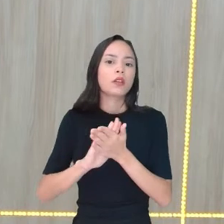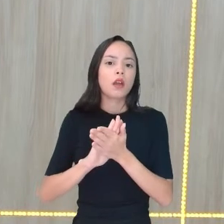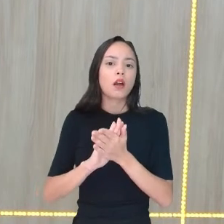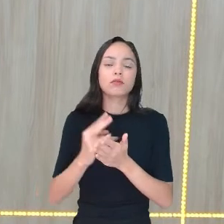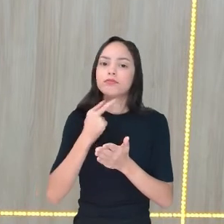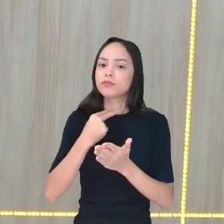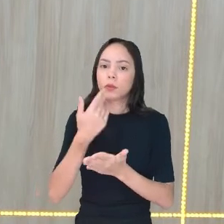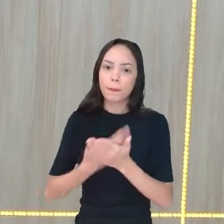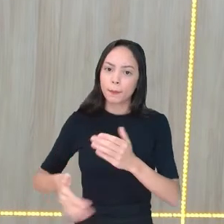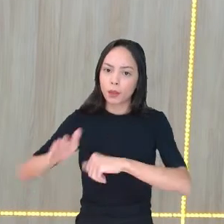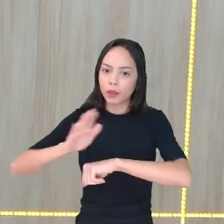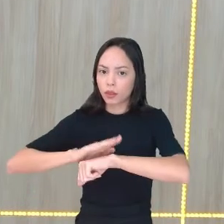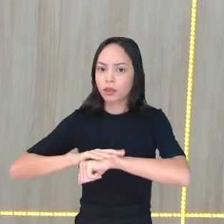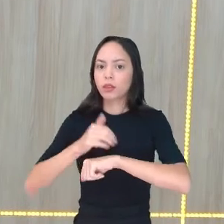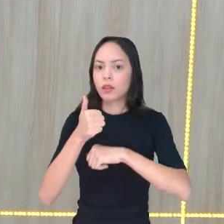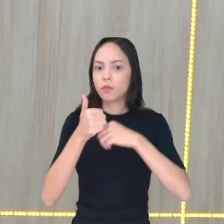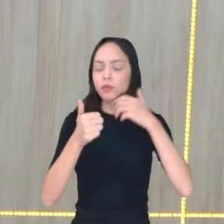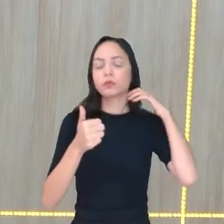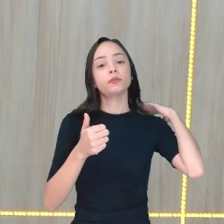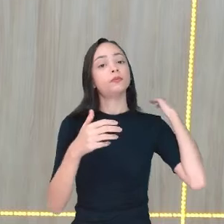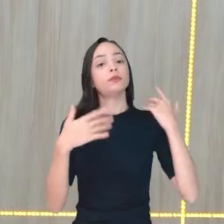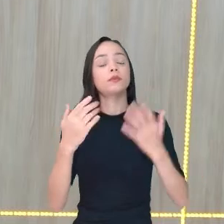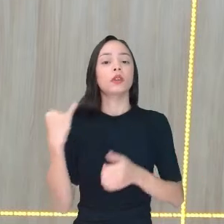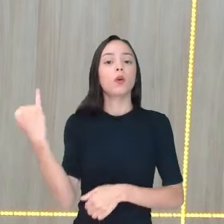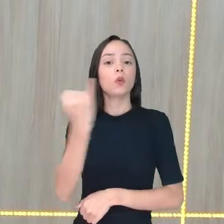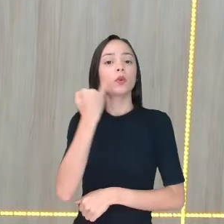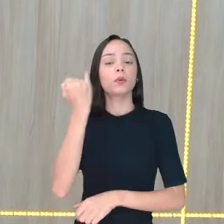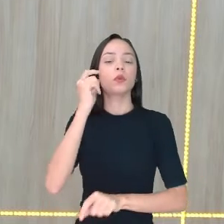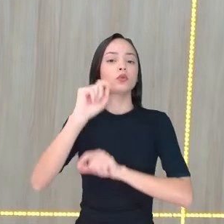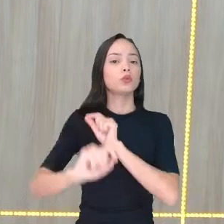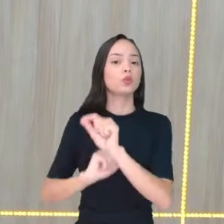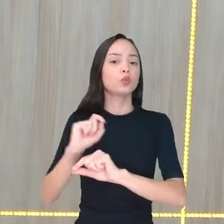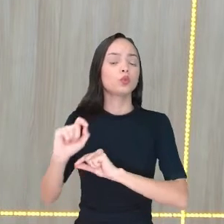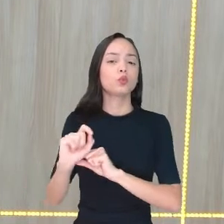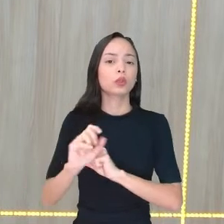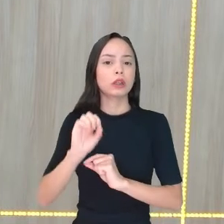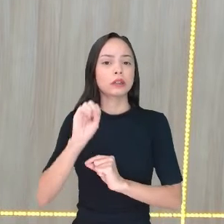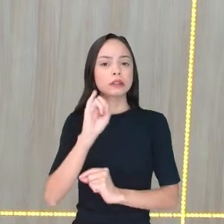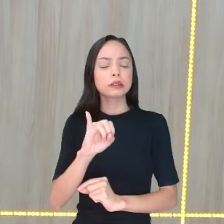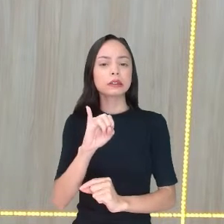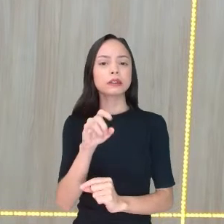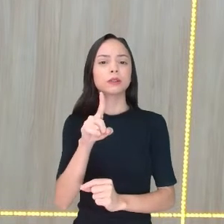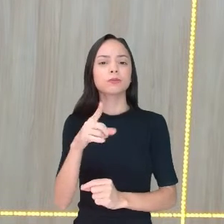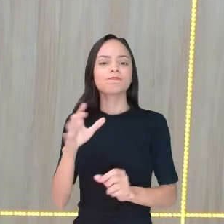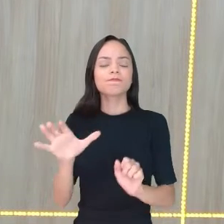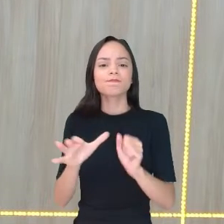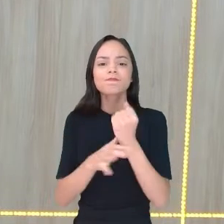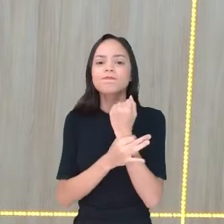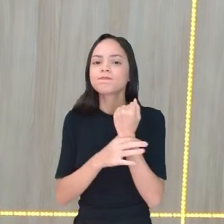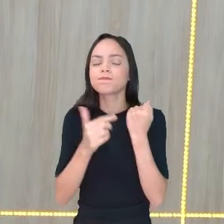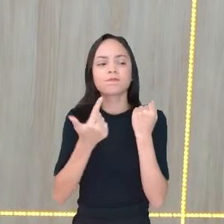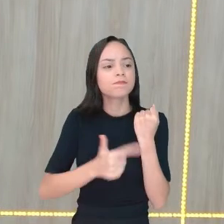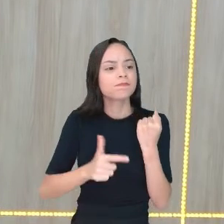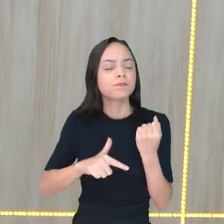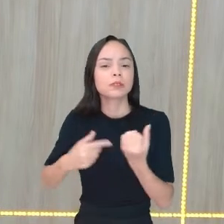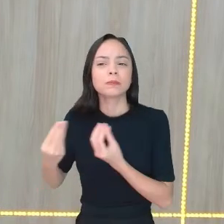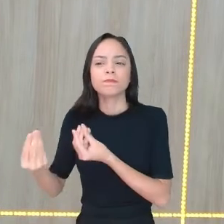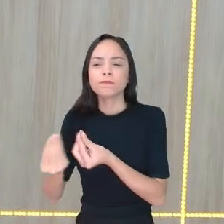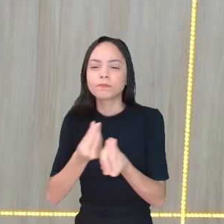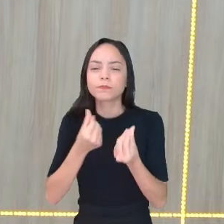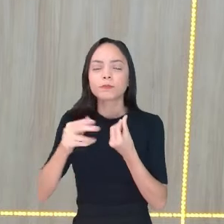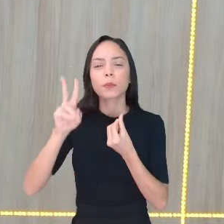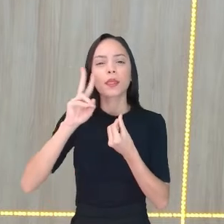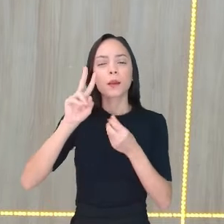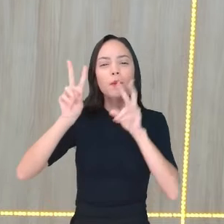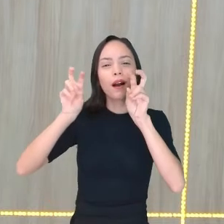beleza, pessoal? Então, um detalhe importante, se você não está muito seguro, não está muito segura, não está lembrado e